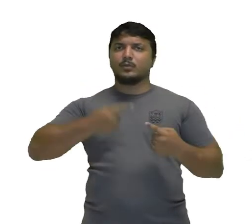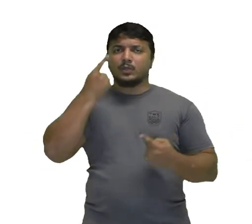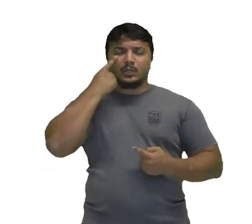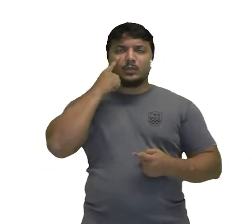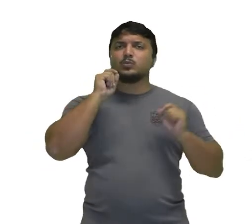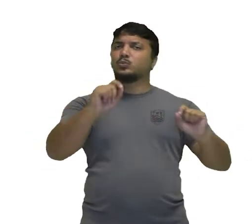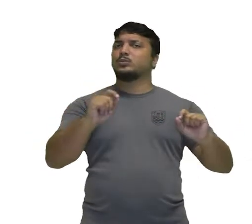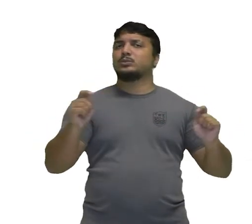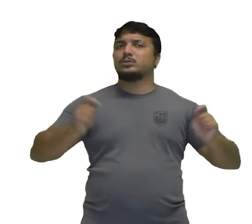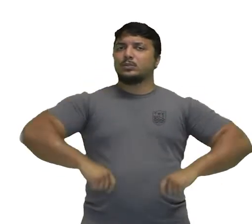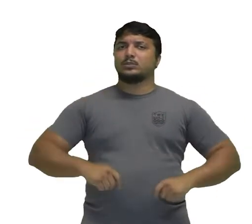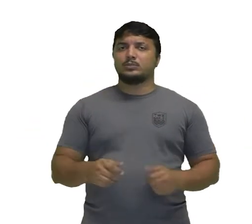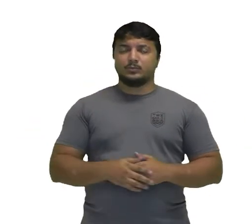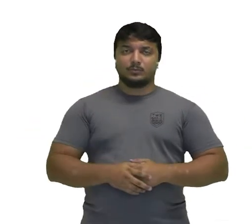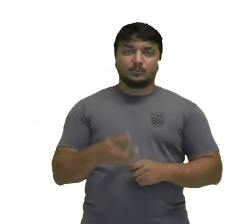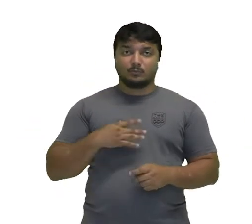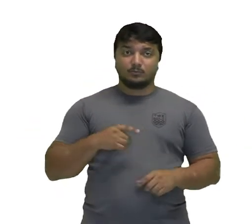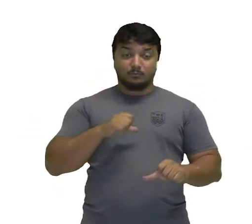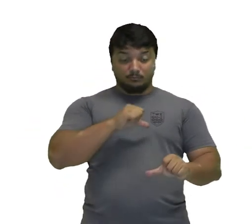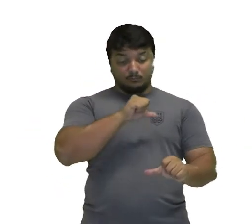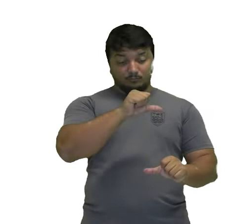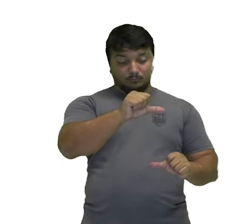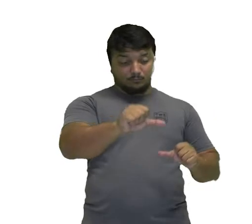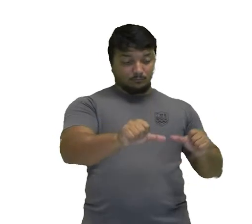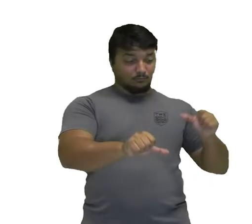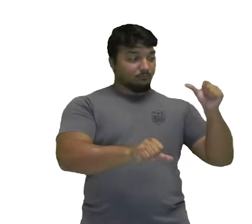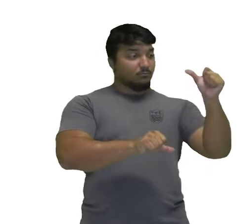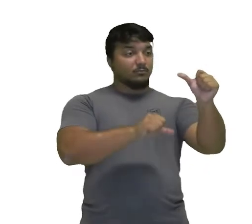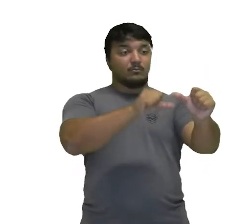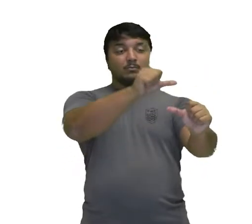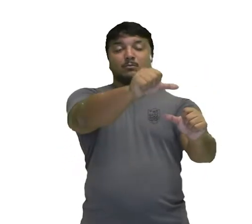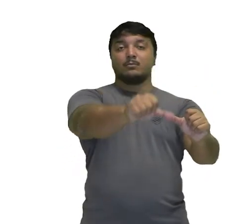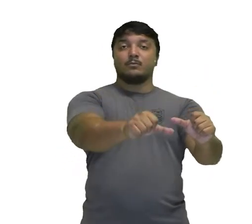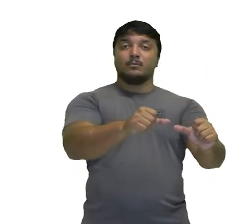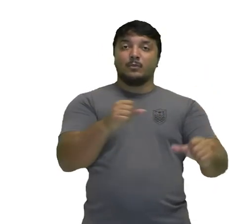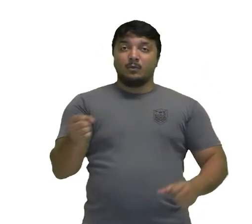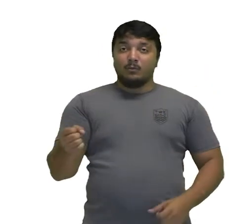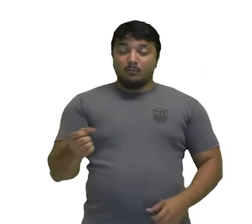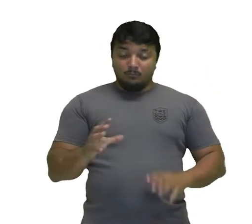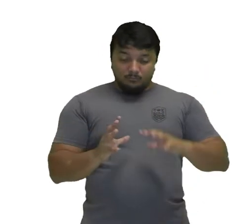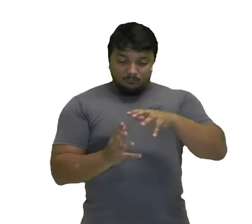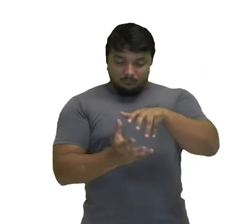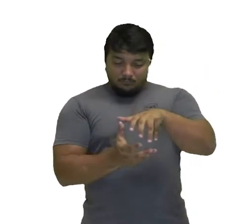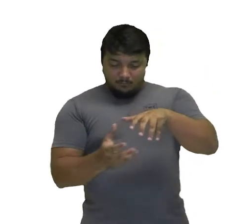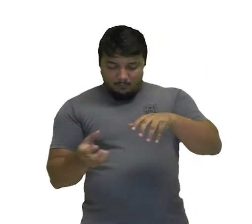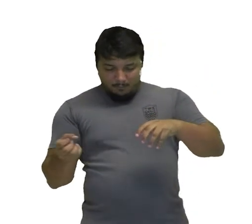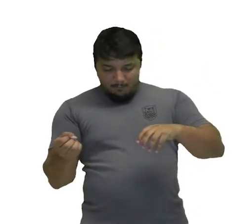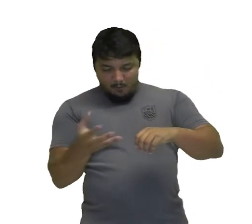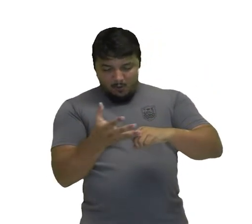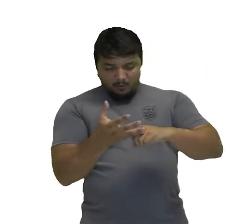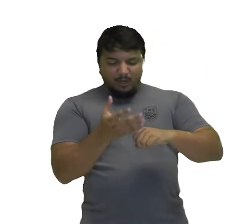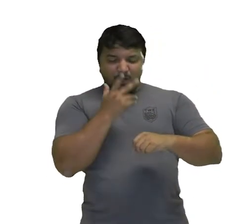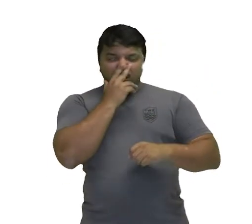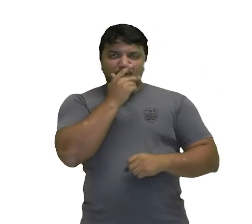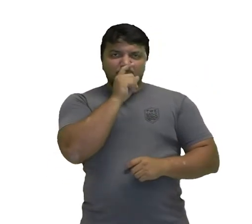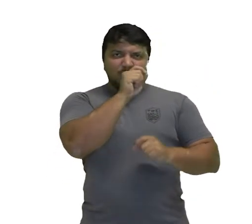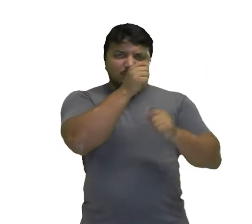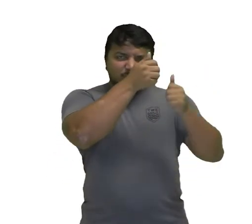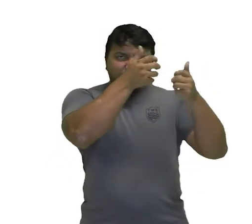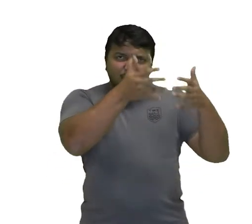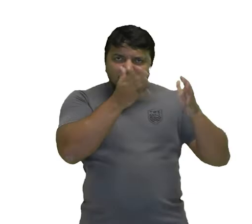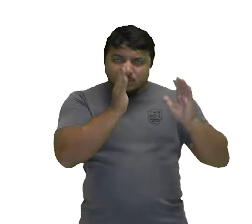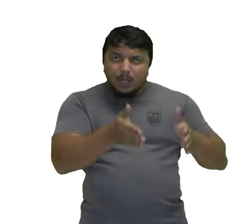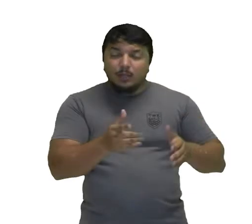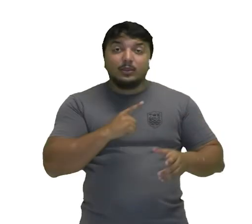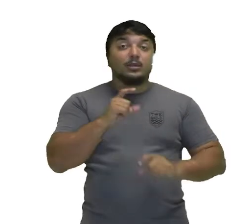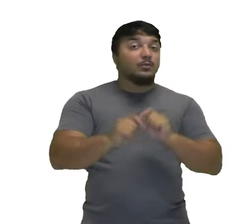questão? Vejo toda a mudança desenvolvida pelo chamado mundo moderno. E esse mundo moderno, eu disse para você, que